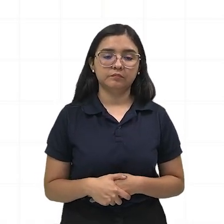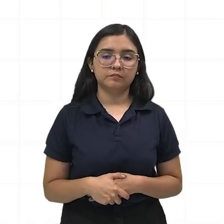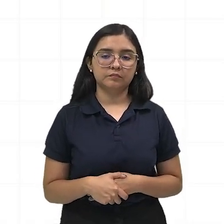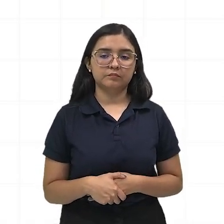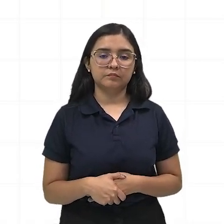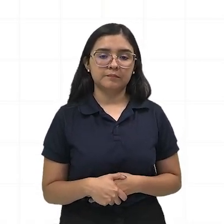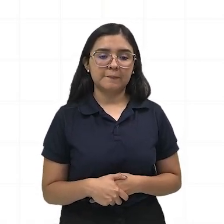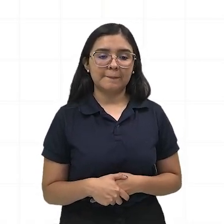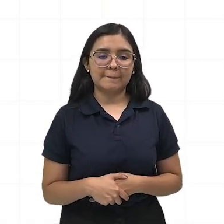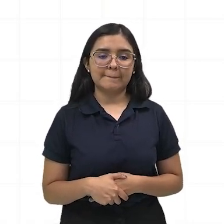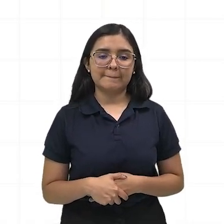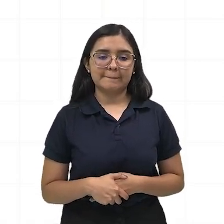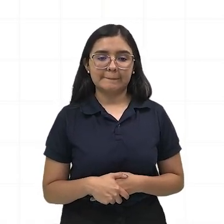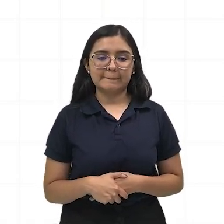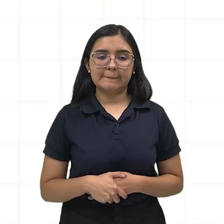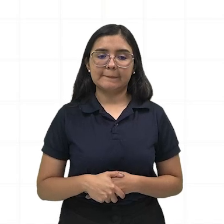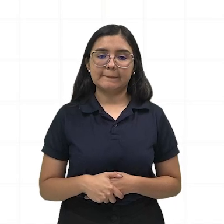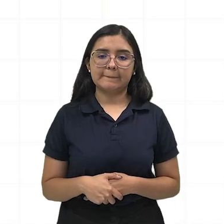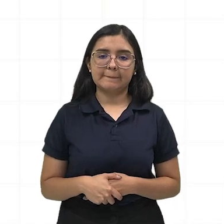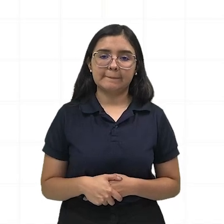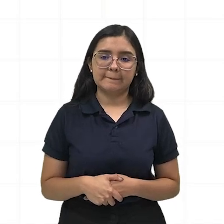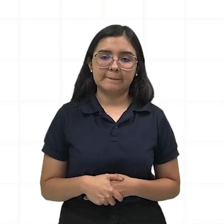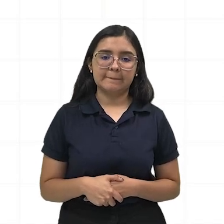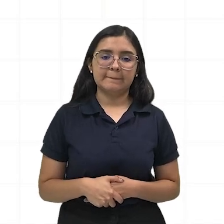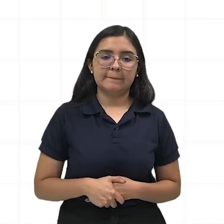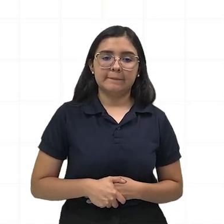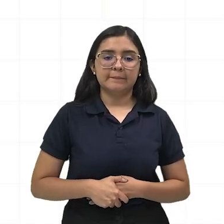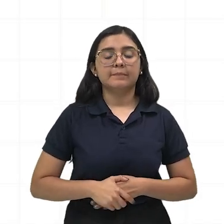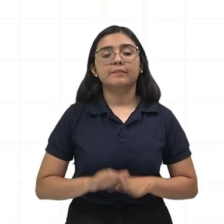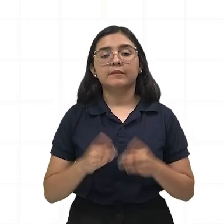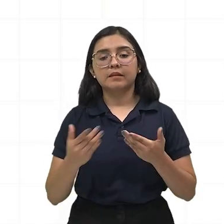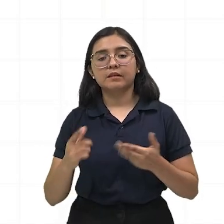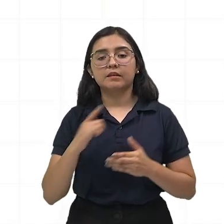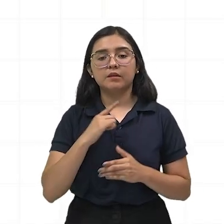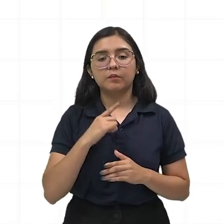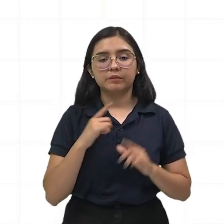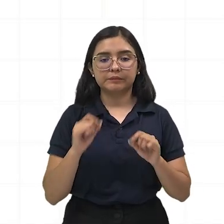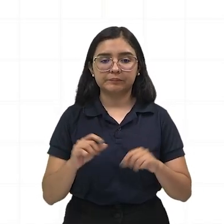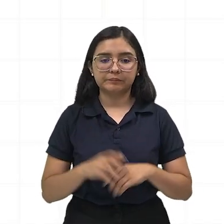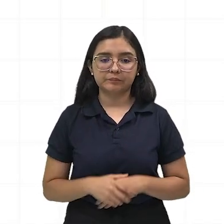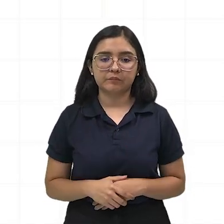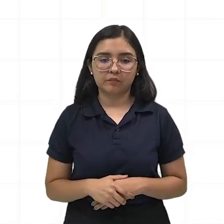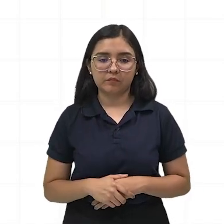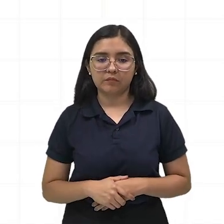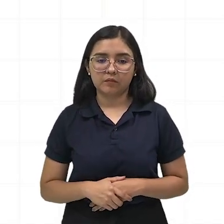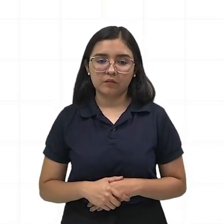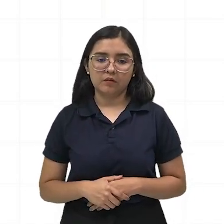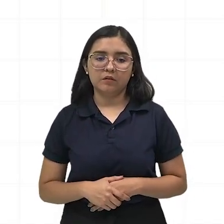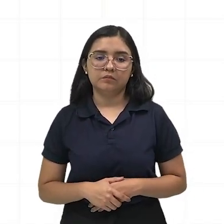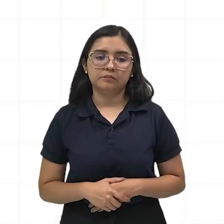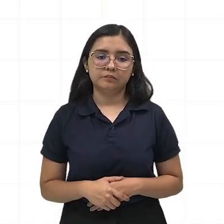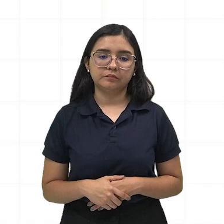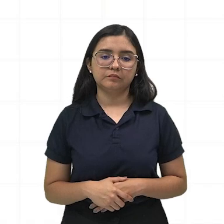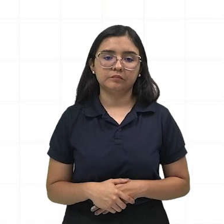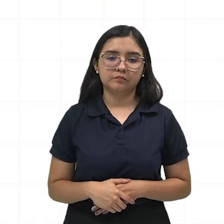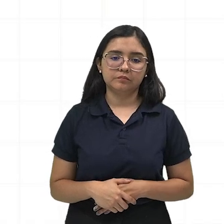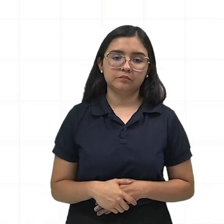Então, ponto A continuou aqui. E aí, nessa rotação, né, ó,